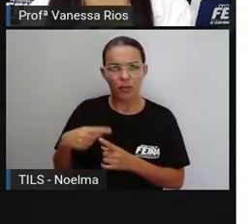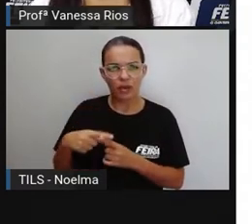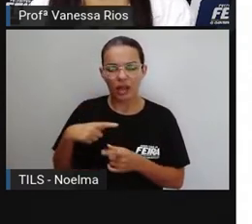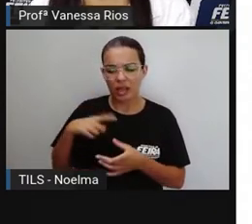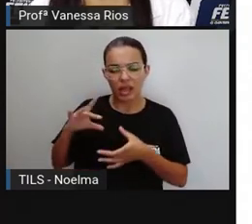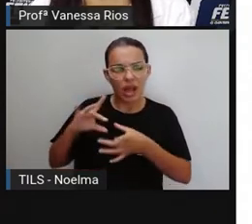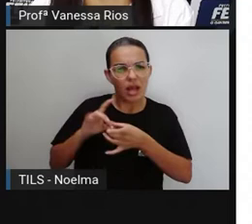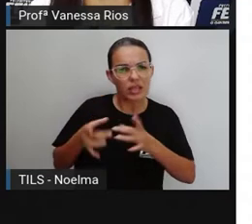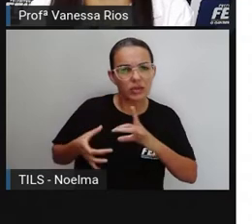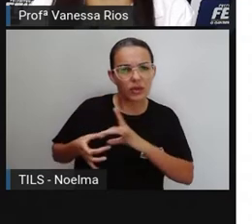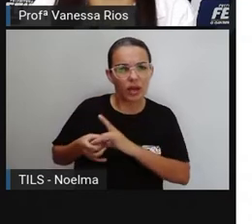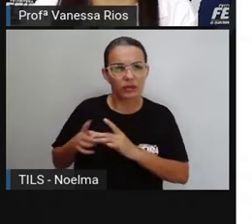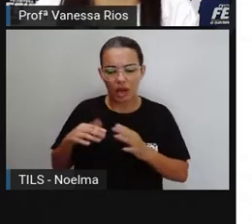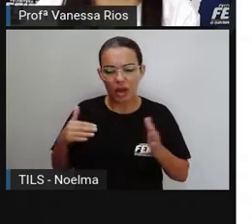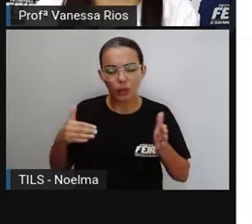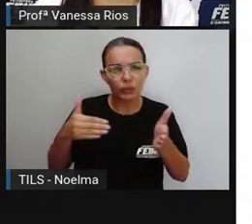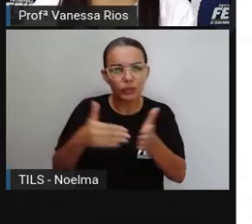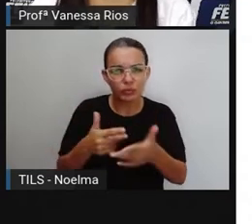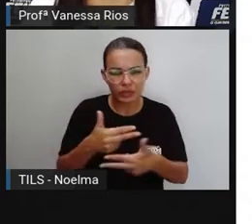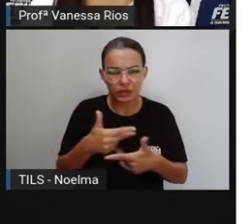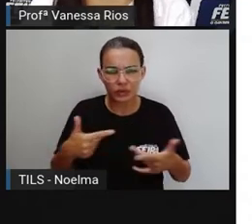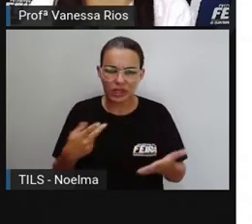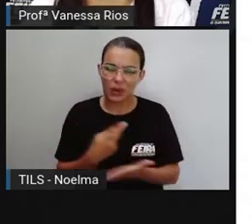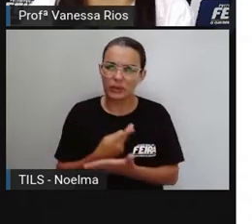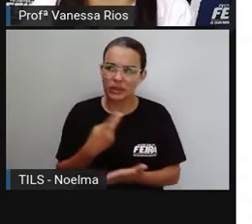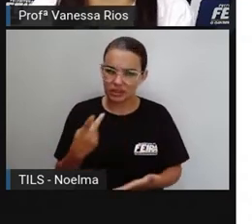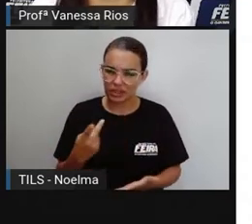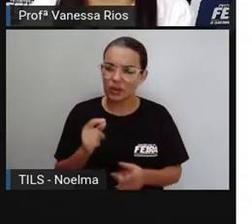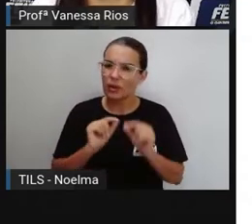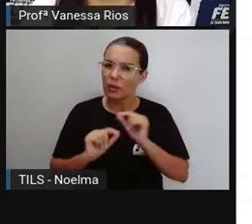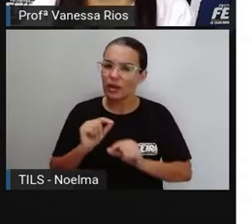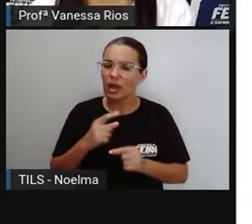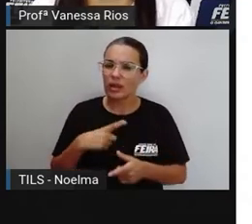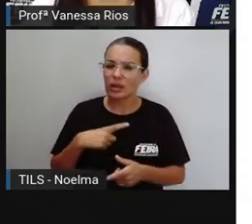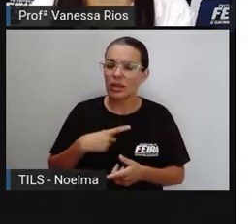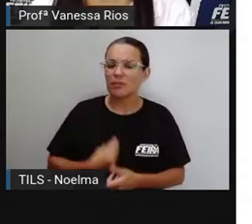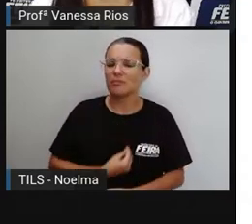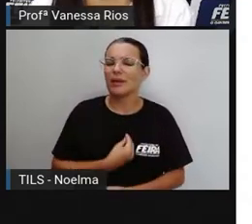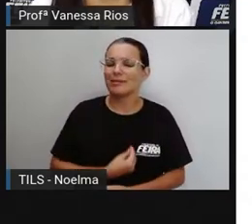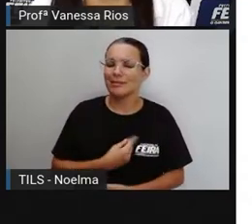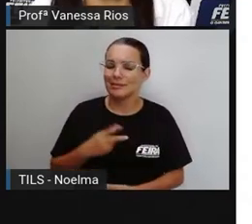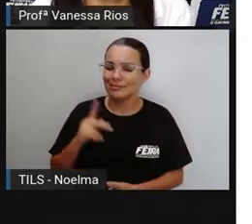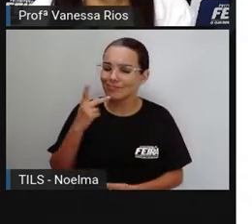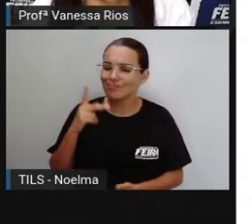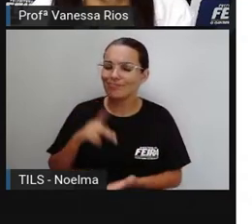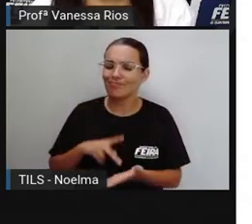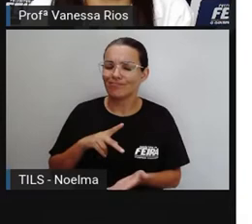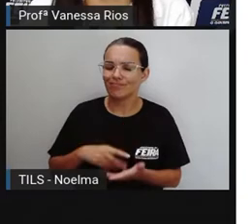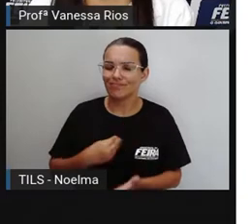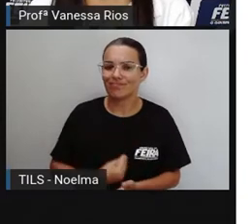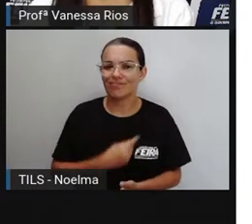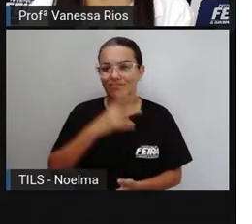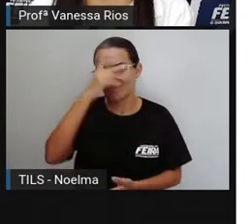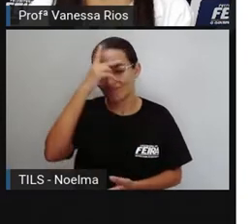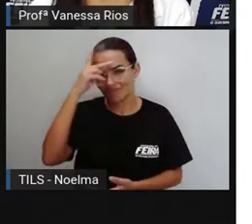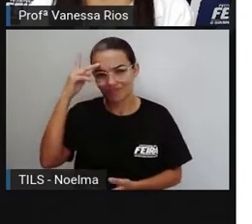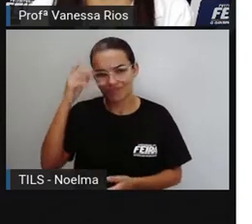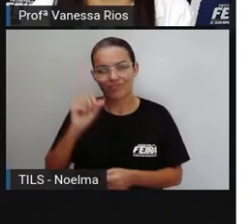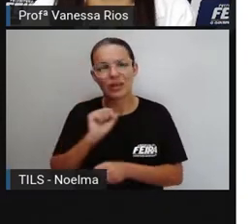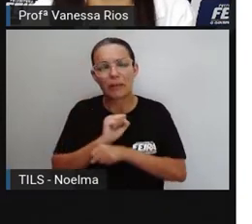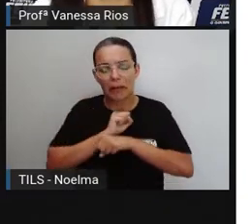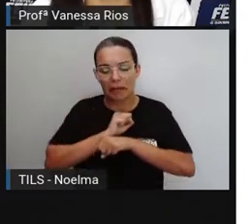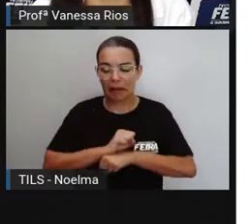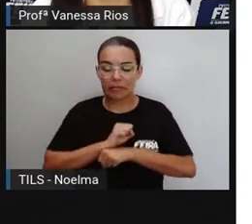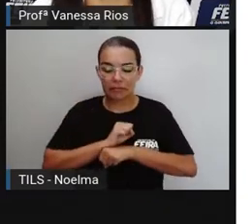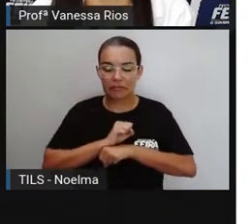gente percebe aí que o sedentarismo tem sido algo muito presente na vida das pessoas, né? Fazendo